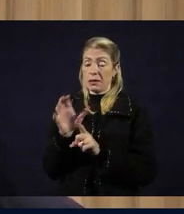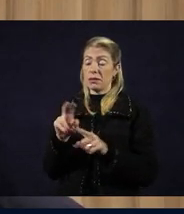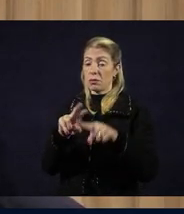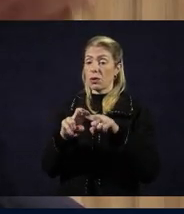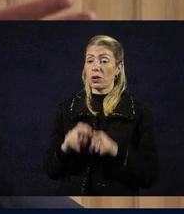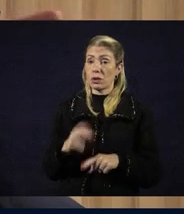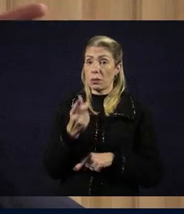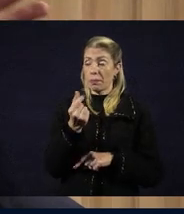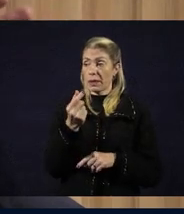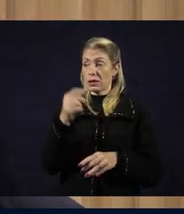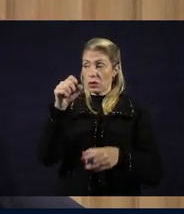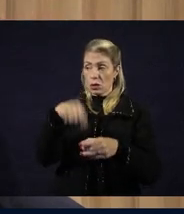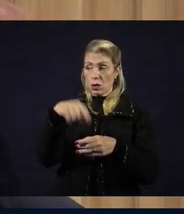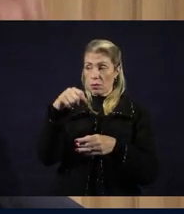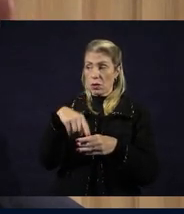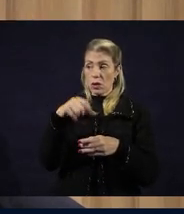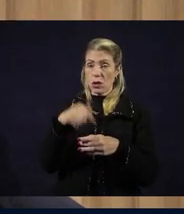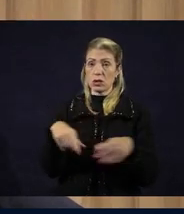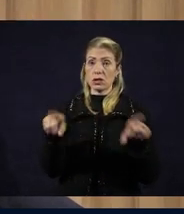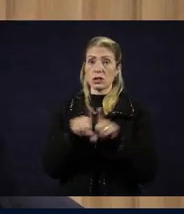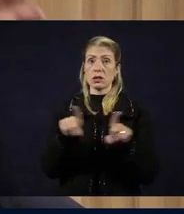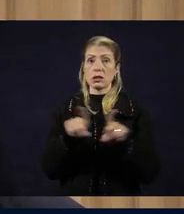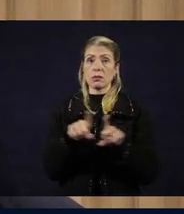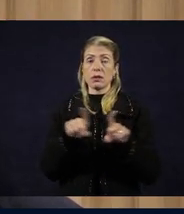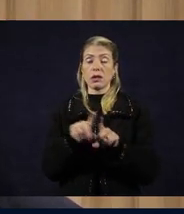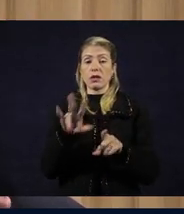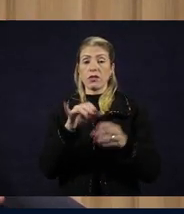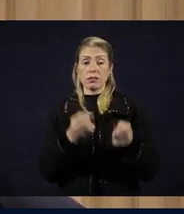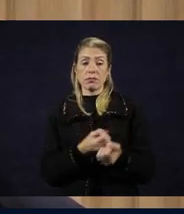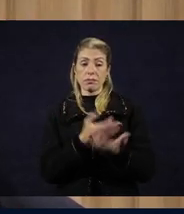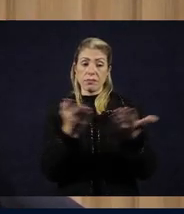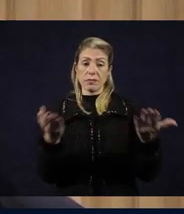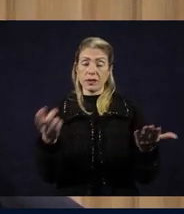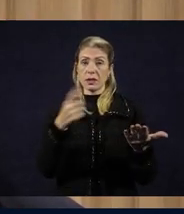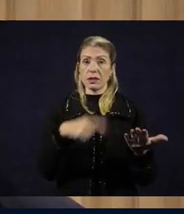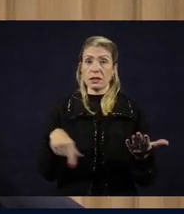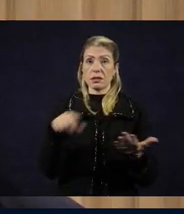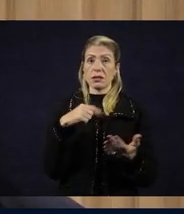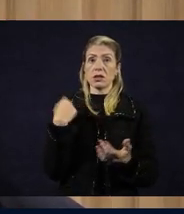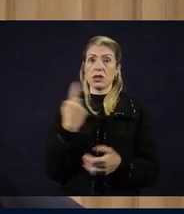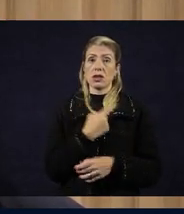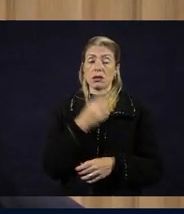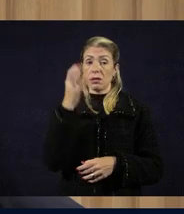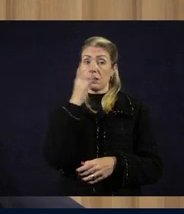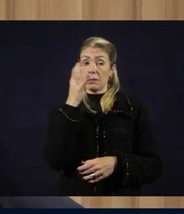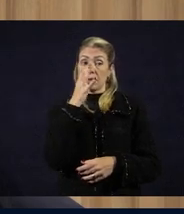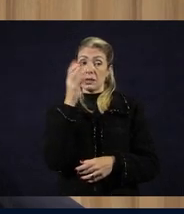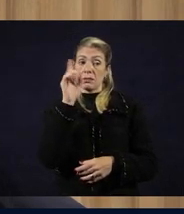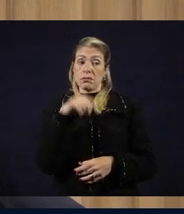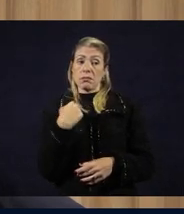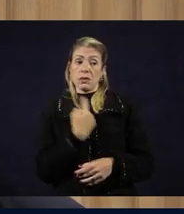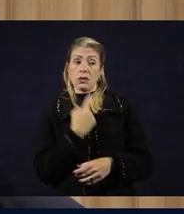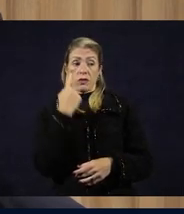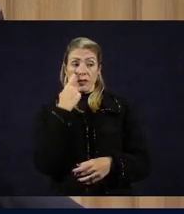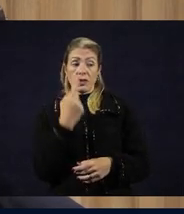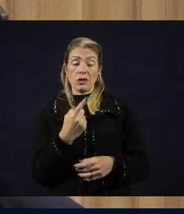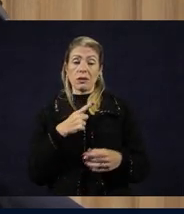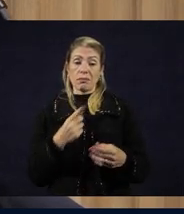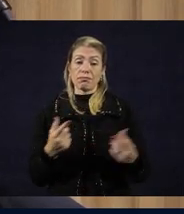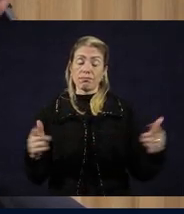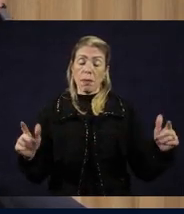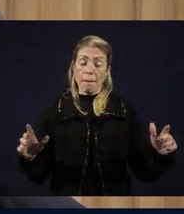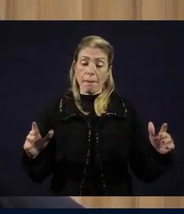né e elas vão né trazer ou manter essa apreciação que a gente tem é vivenciado no preço da terra